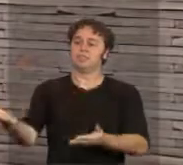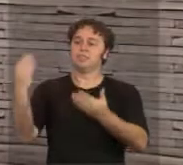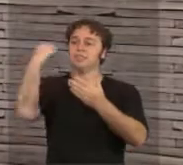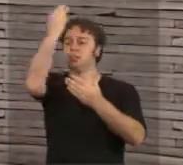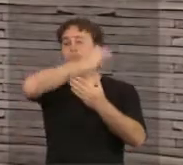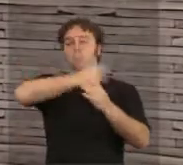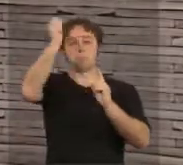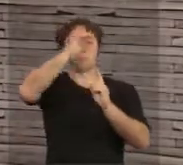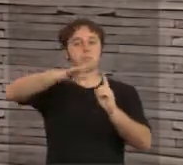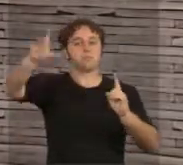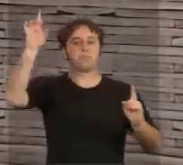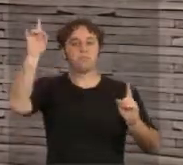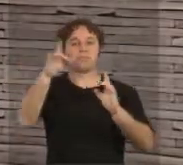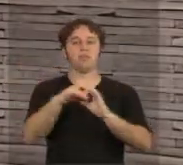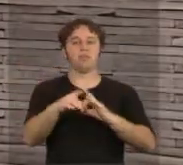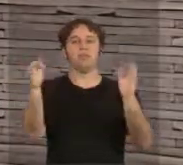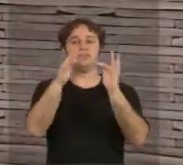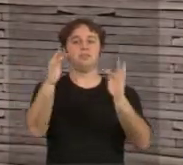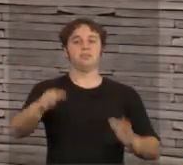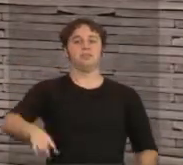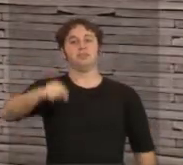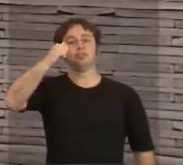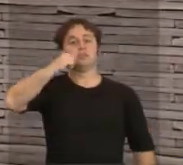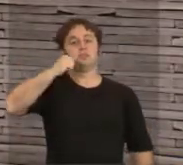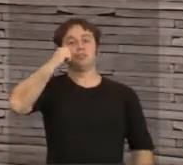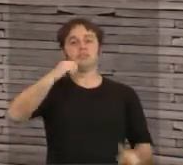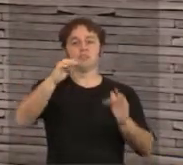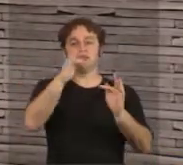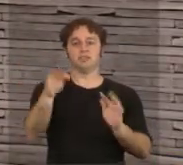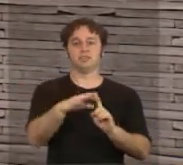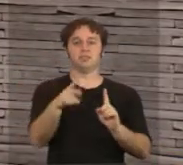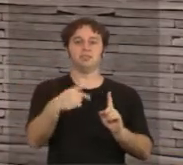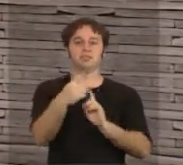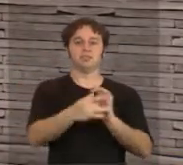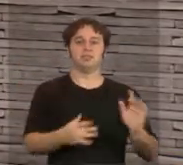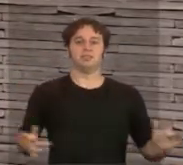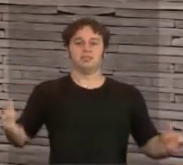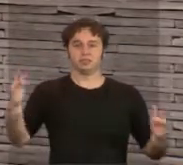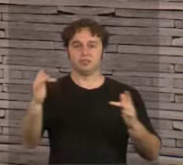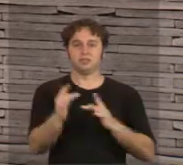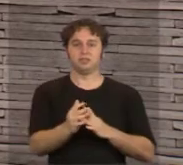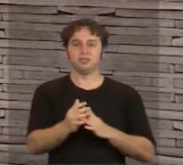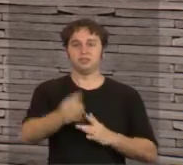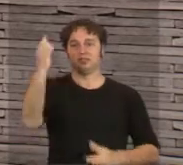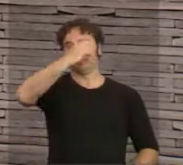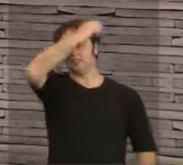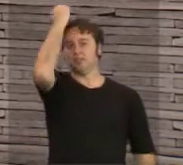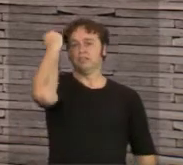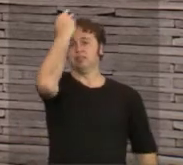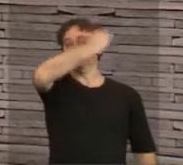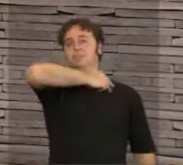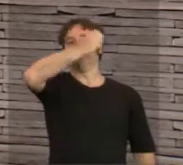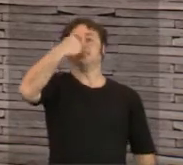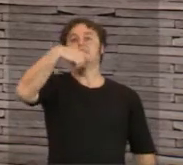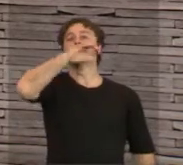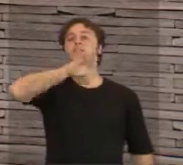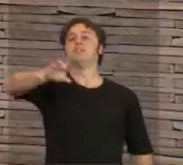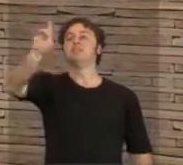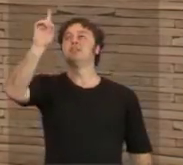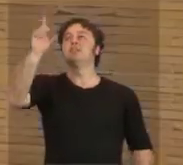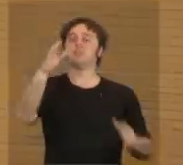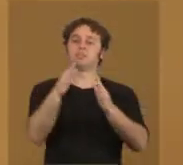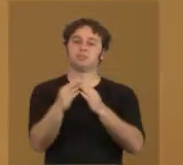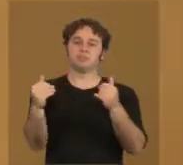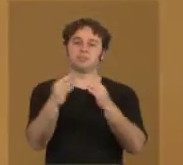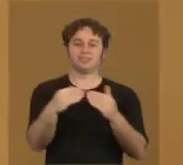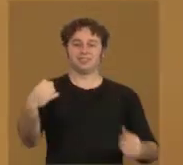Ave Maria, cheia de graça, o Senhor é convosco. Bendita sois vós entre as mulheres, e bendito é o fruto do vosso ventre, Jesus.